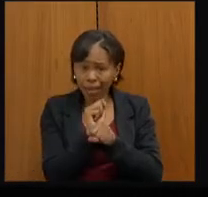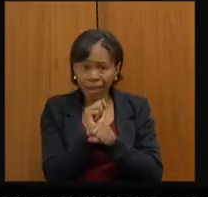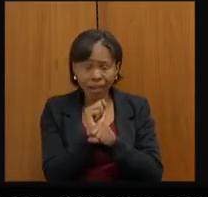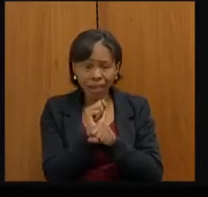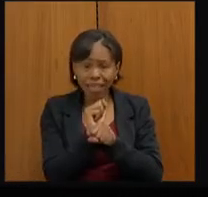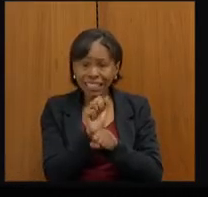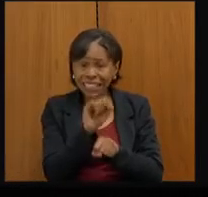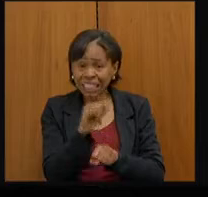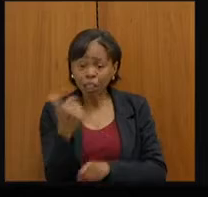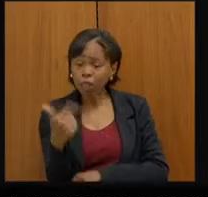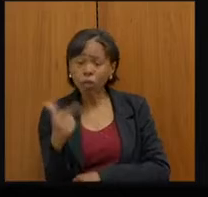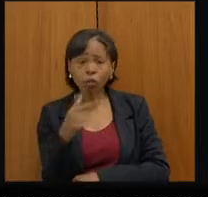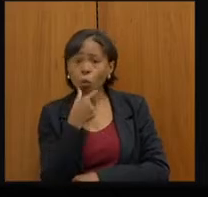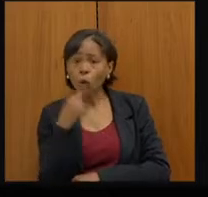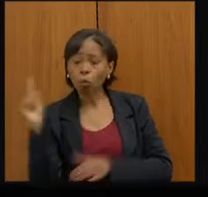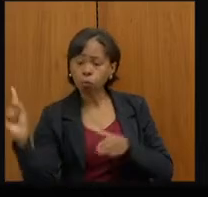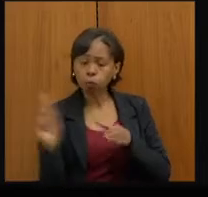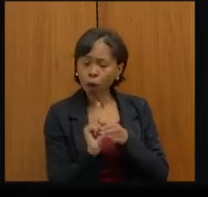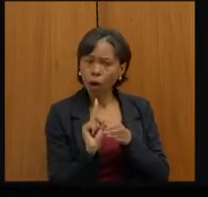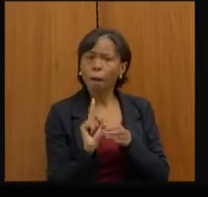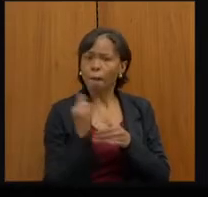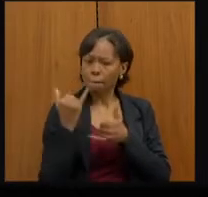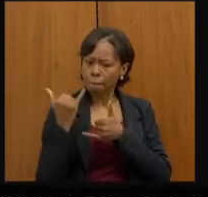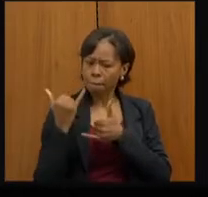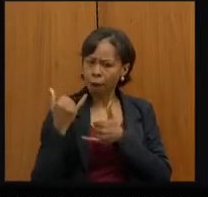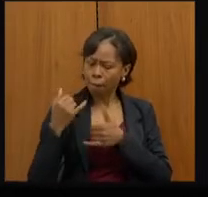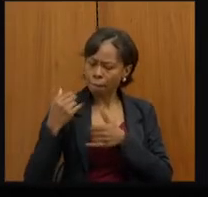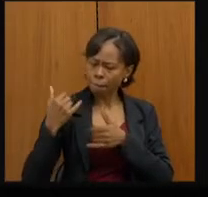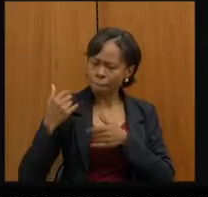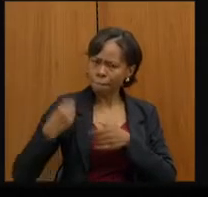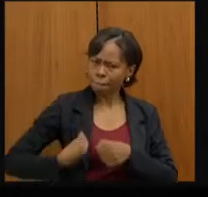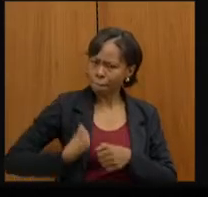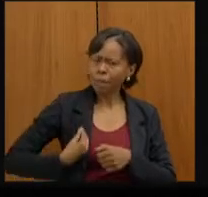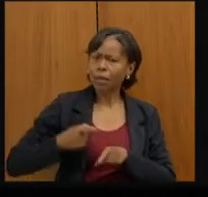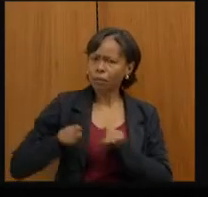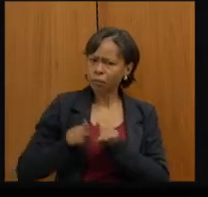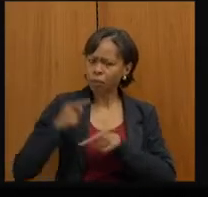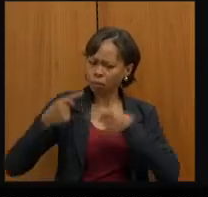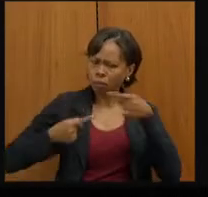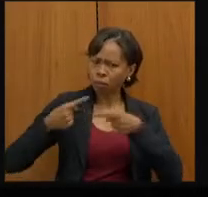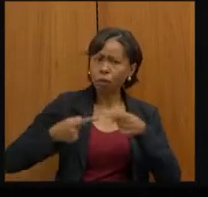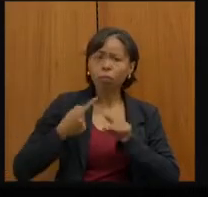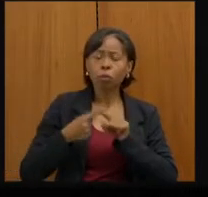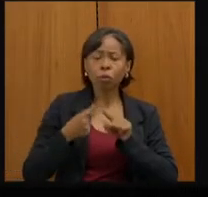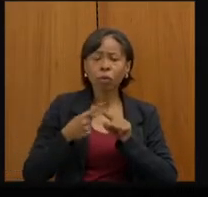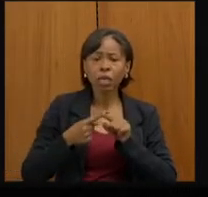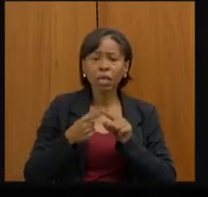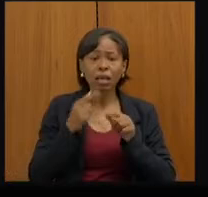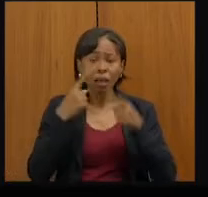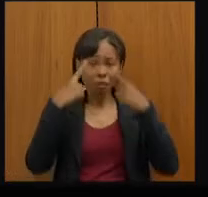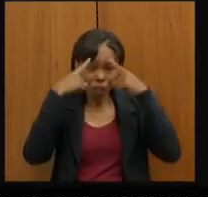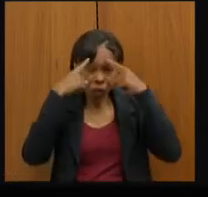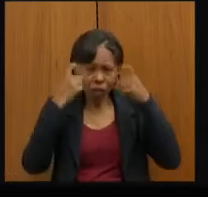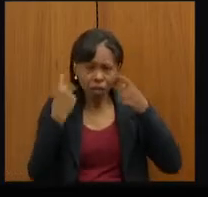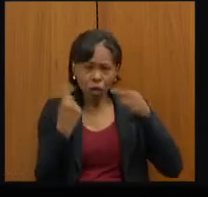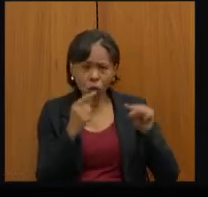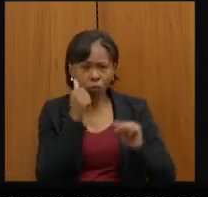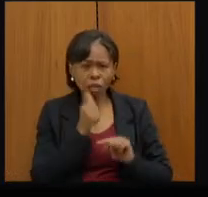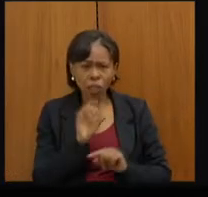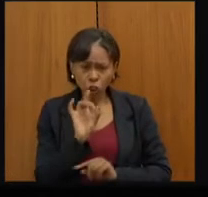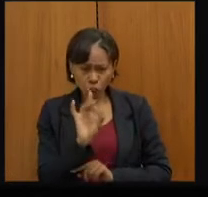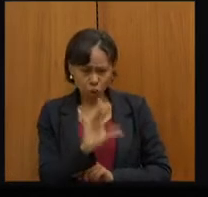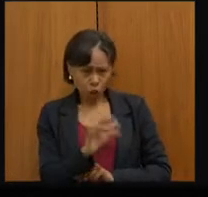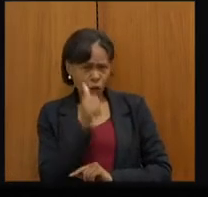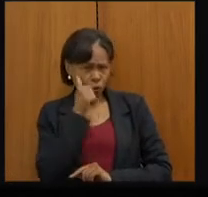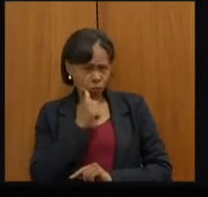na o centro desse debate a violência doméstica e familiar não é o problema Qual das mulheres mas de toda a sociedade